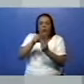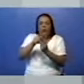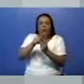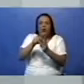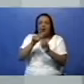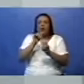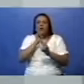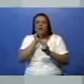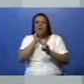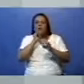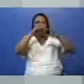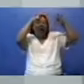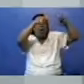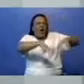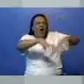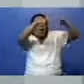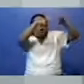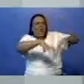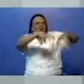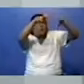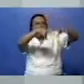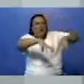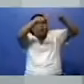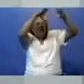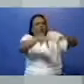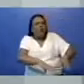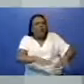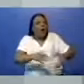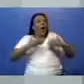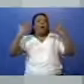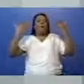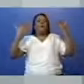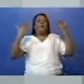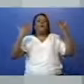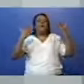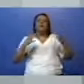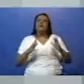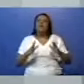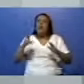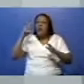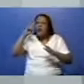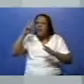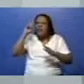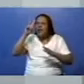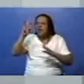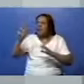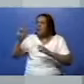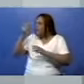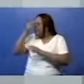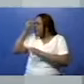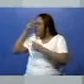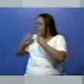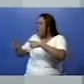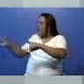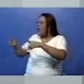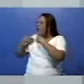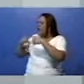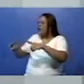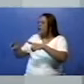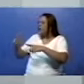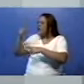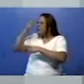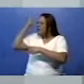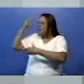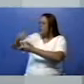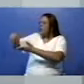A chuva forte caiu de repente. Lembra lá de pessoa canta, pessoas cantam? O que era que